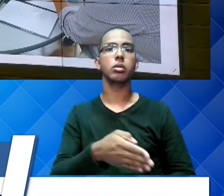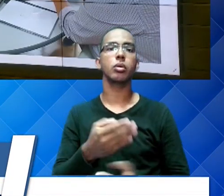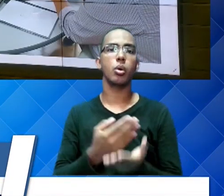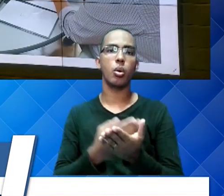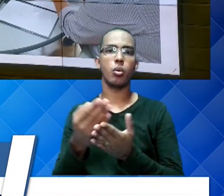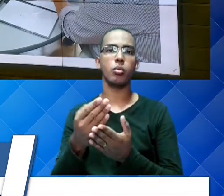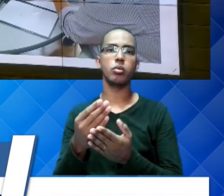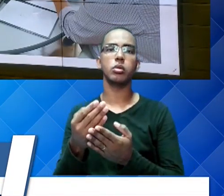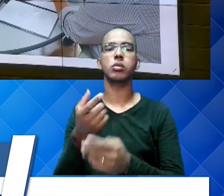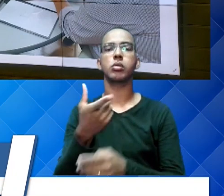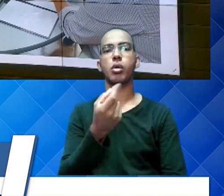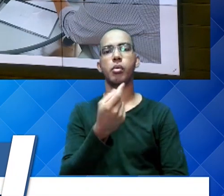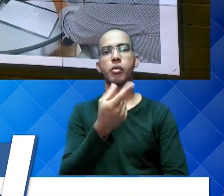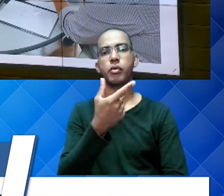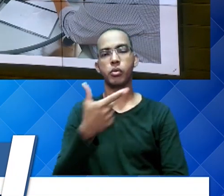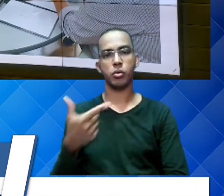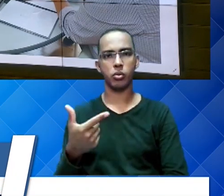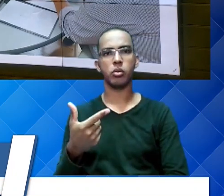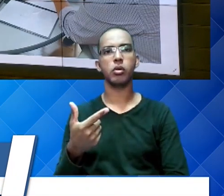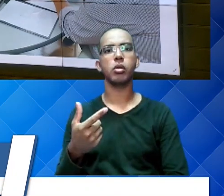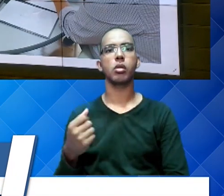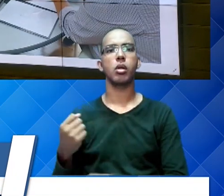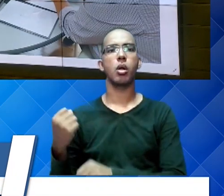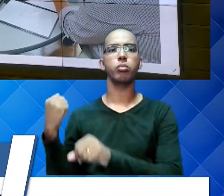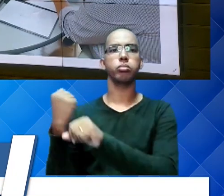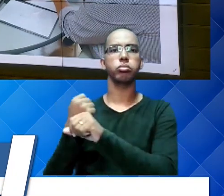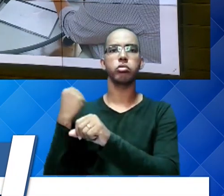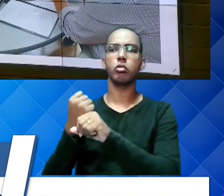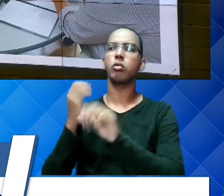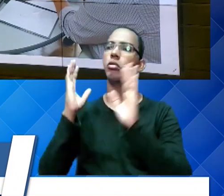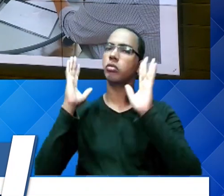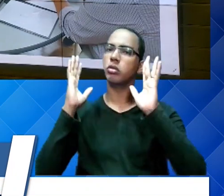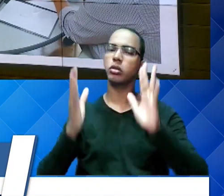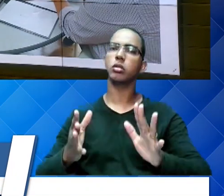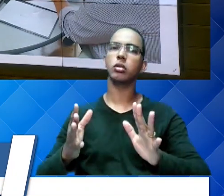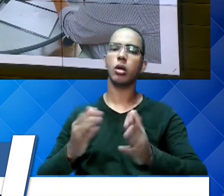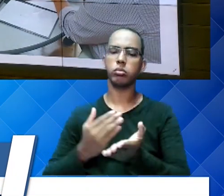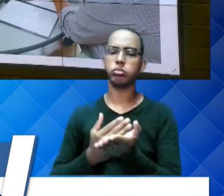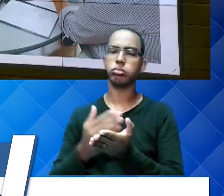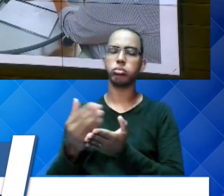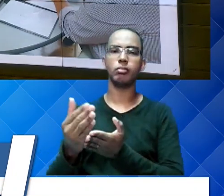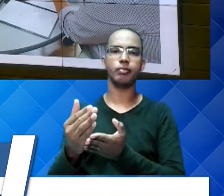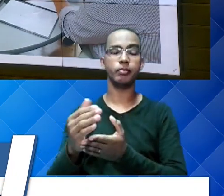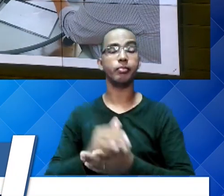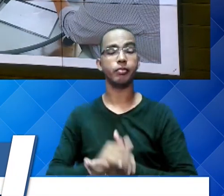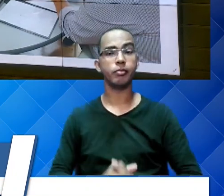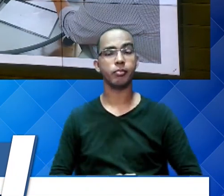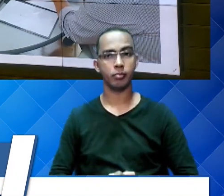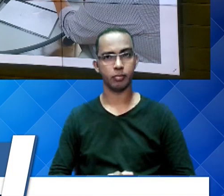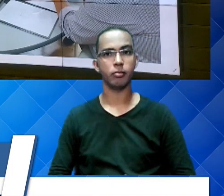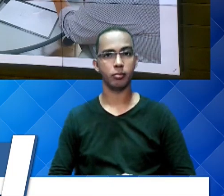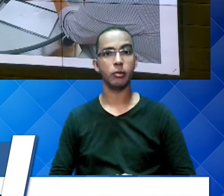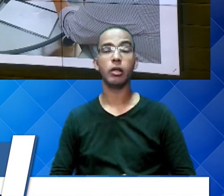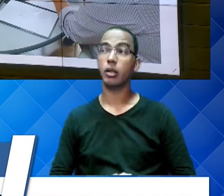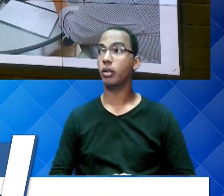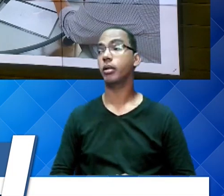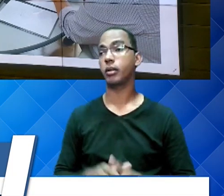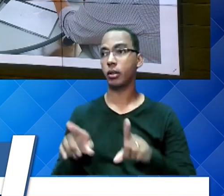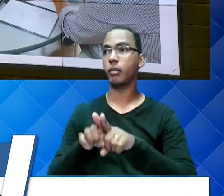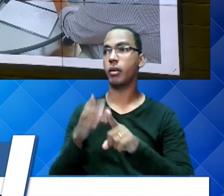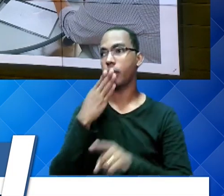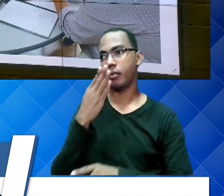ano, as obras já tinham iniciado, inclusive peço que coloque a